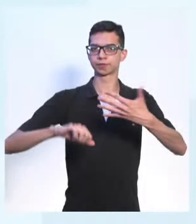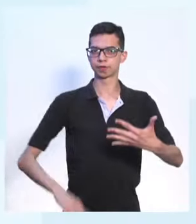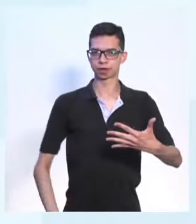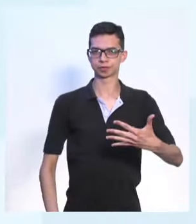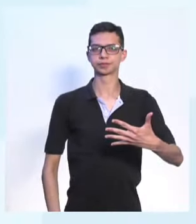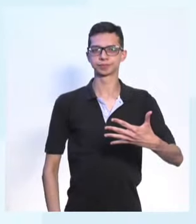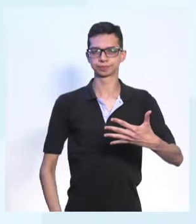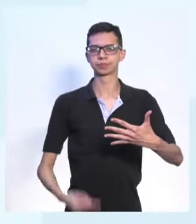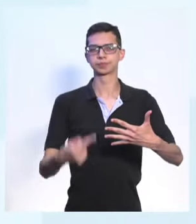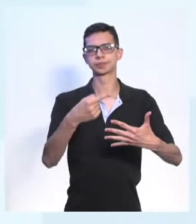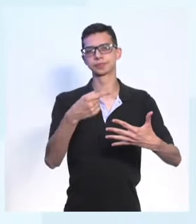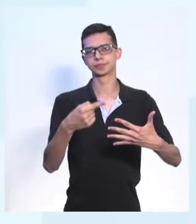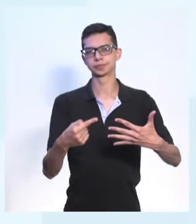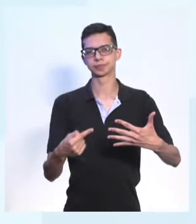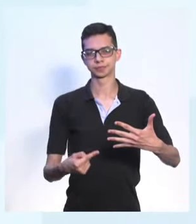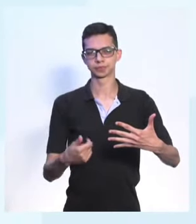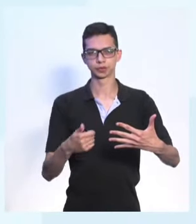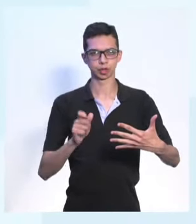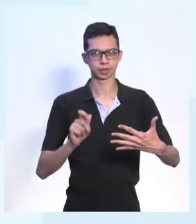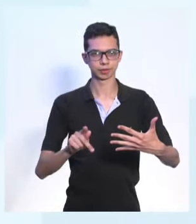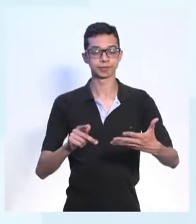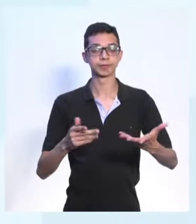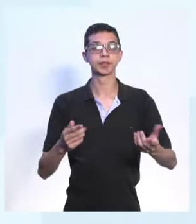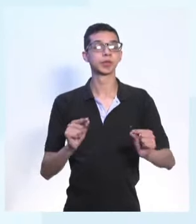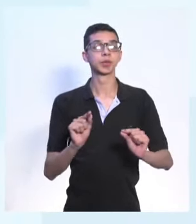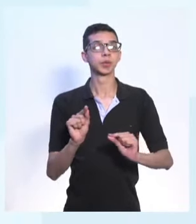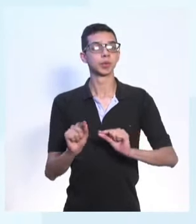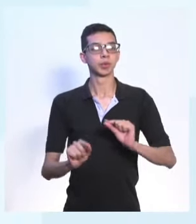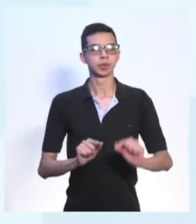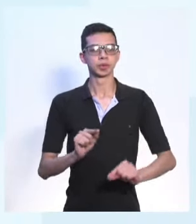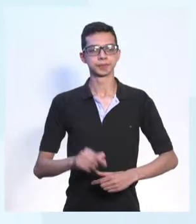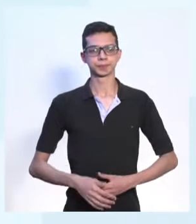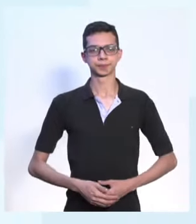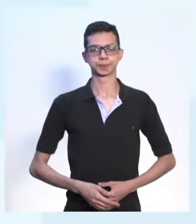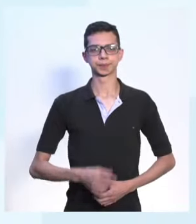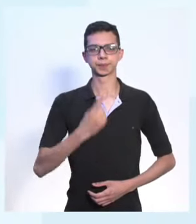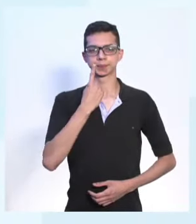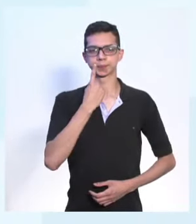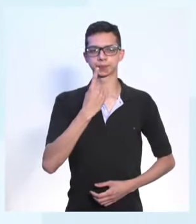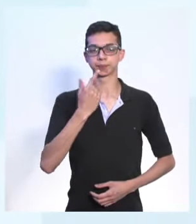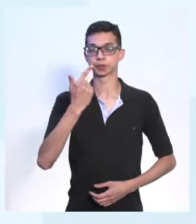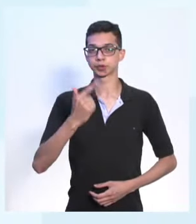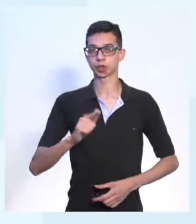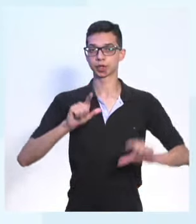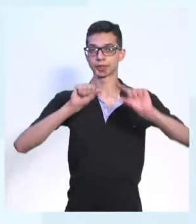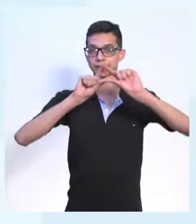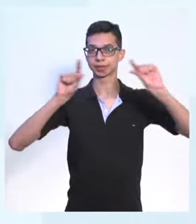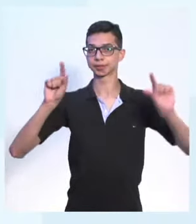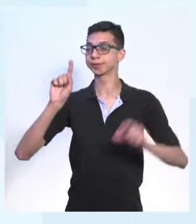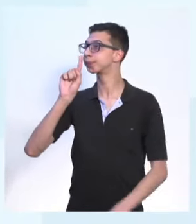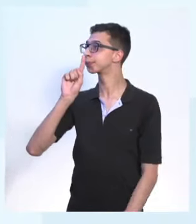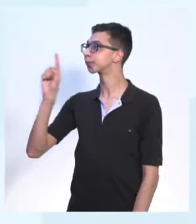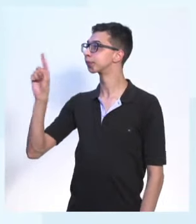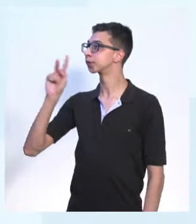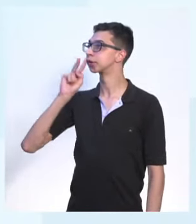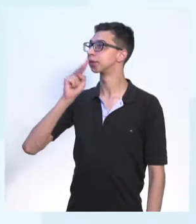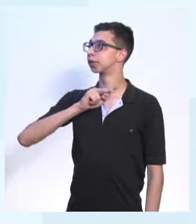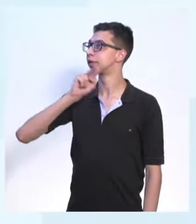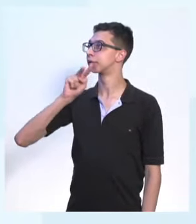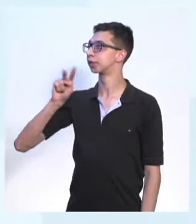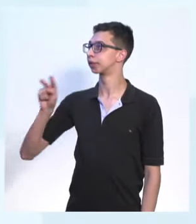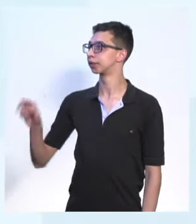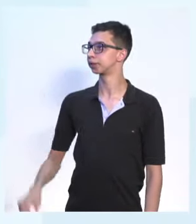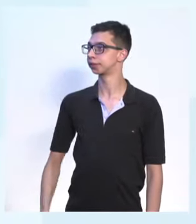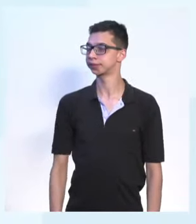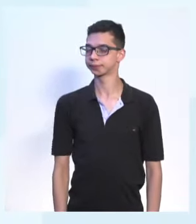energia renovável. Né? Okay. Então, ó, both types of energy, renewable and non-renewable. Ambos os tipos de fontes de